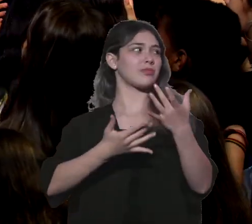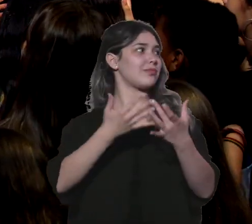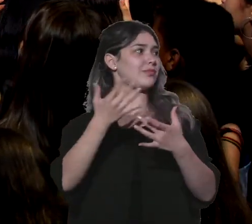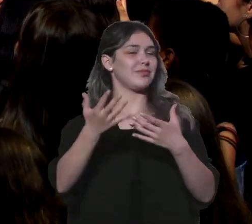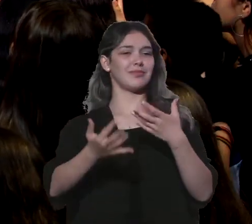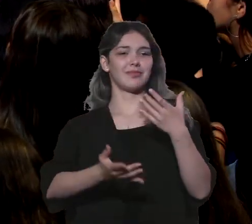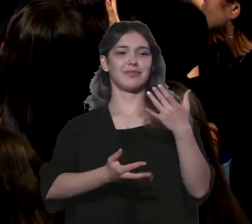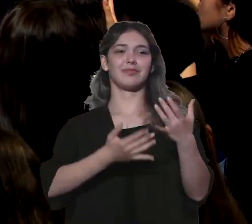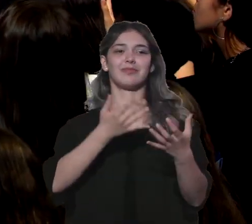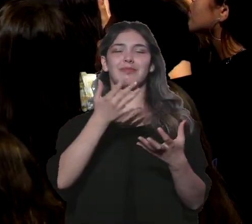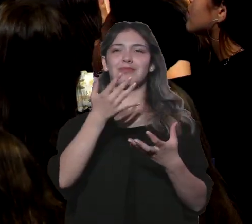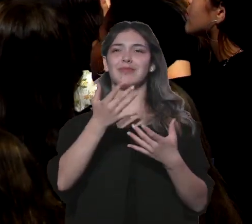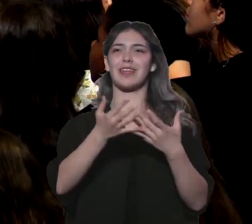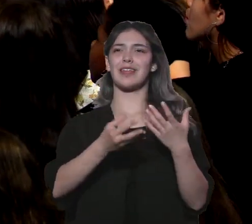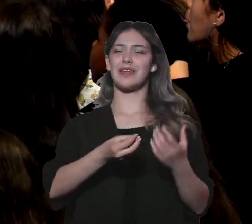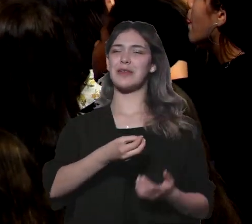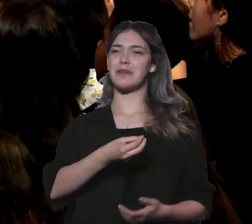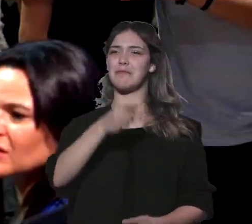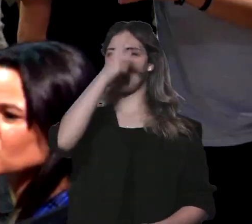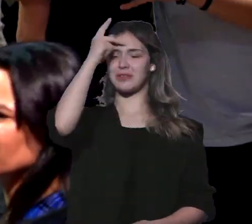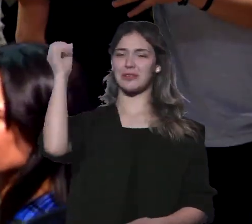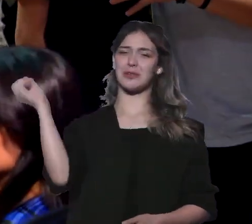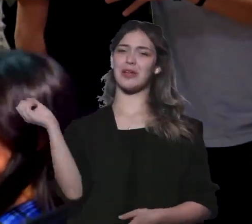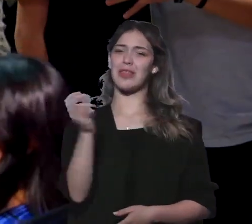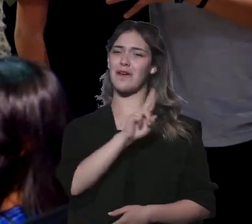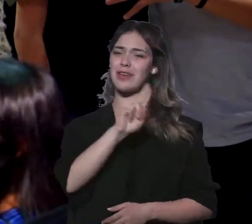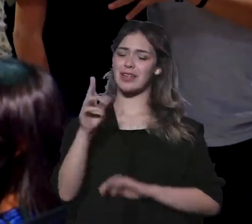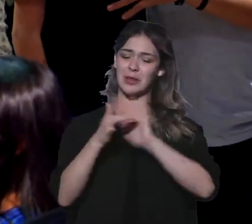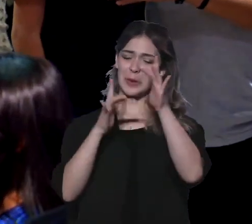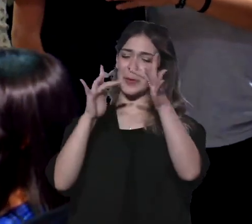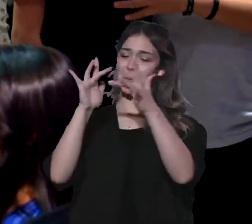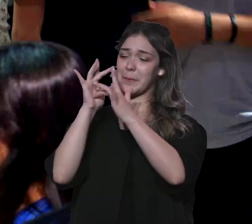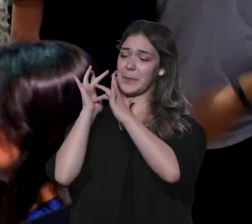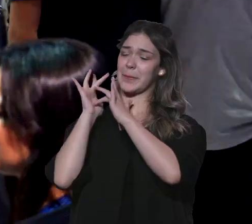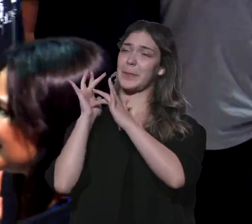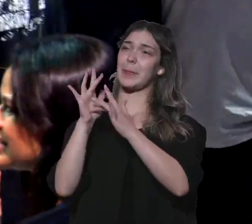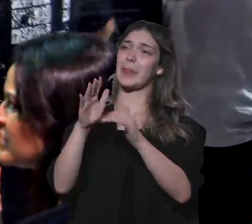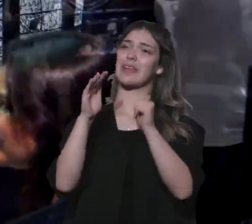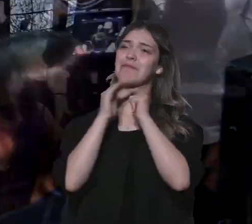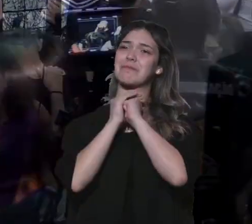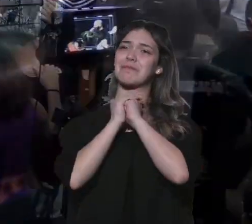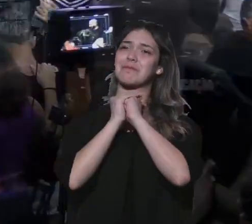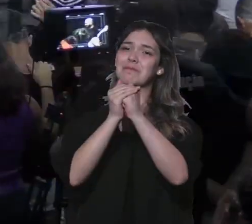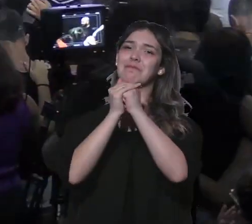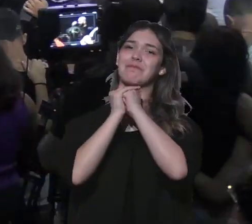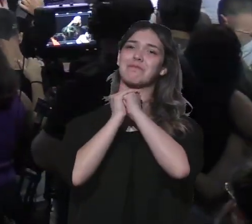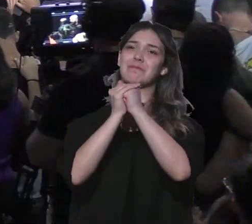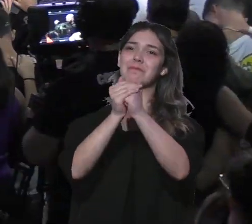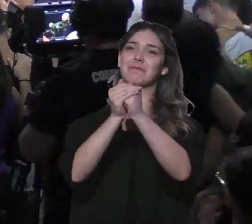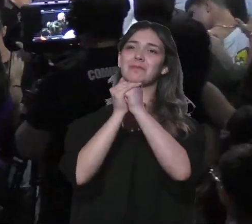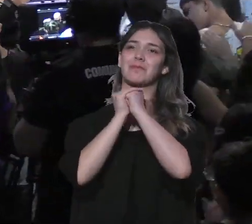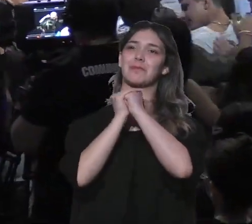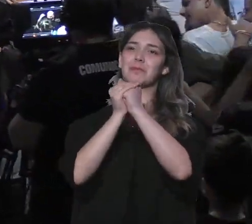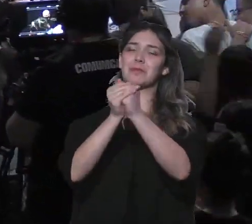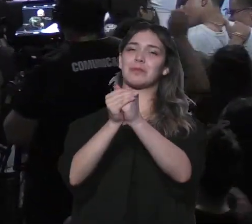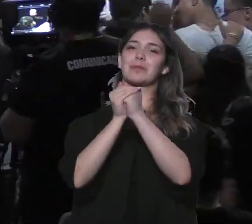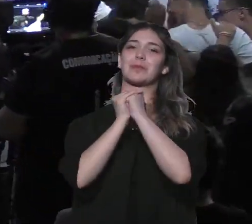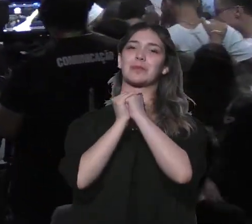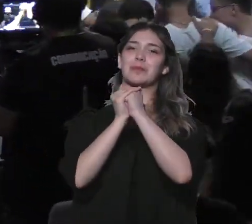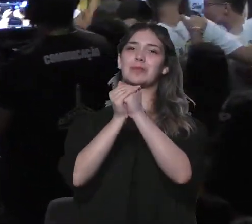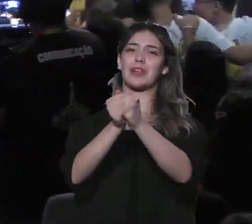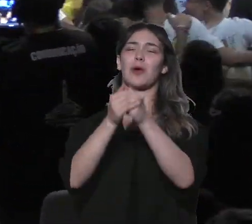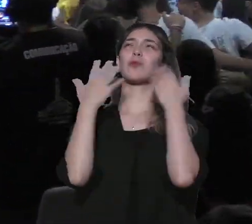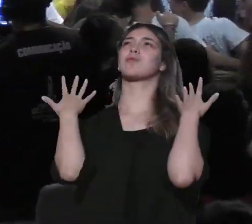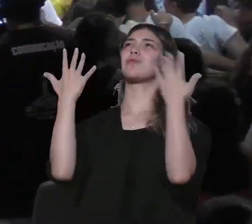eles novas criaturas, em nome de Jesus. Amém e amém. Você pode aplaudir ao Senhor bem